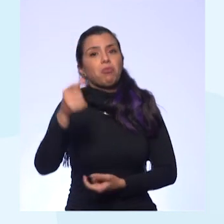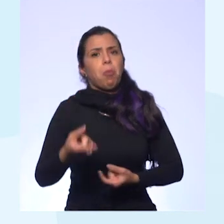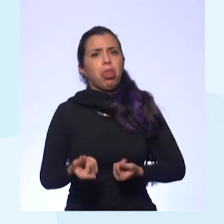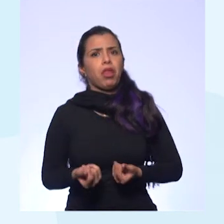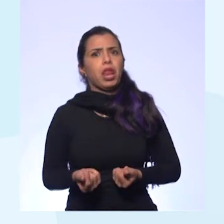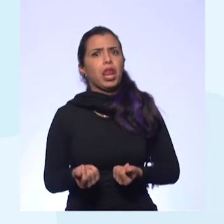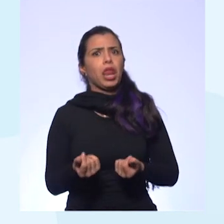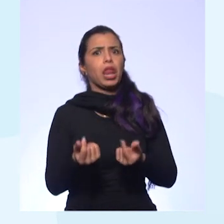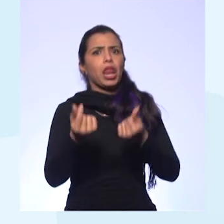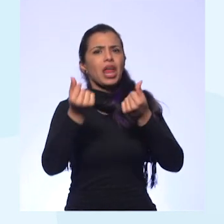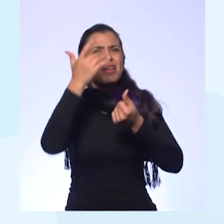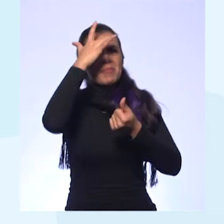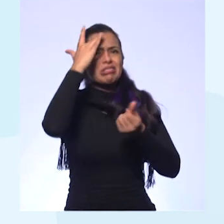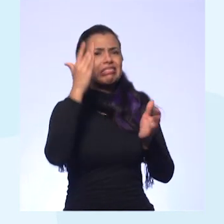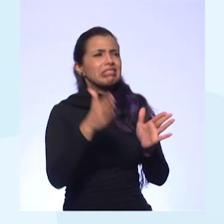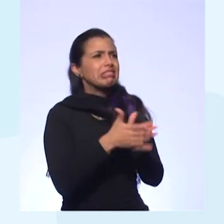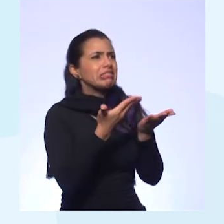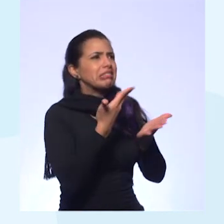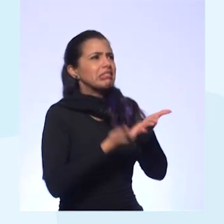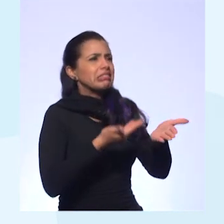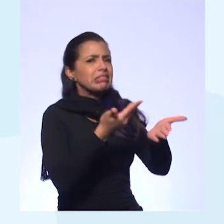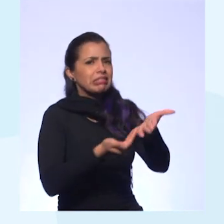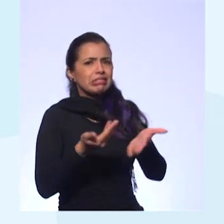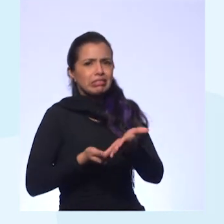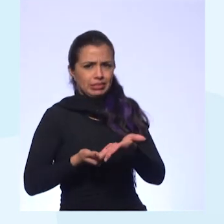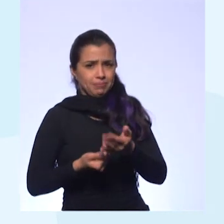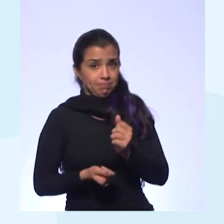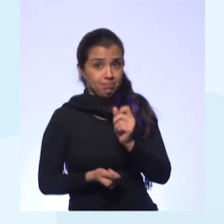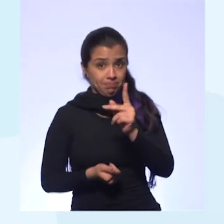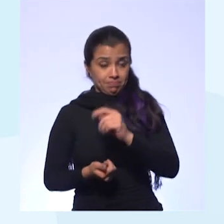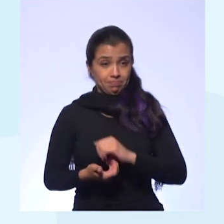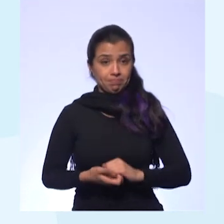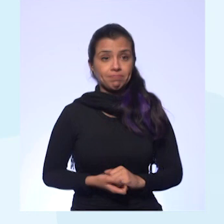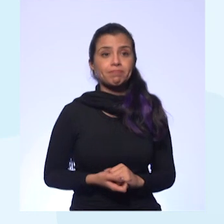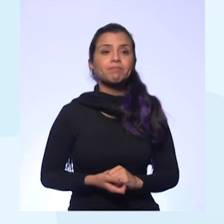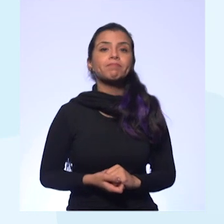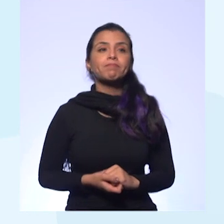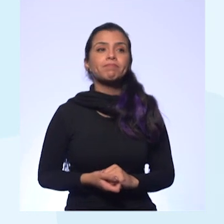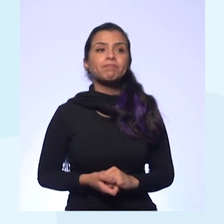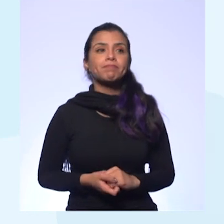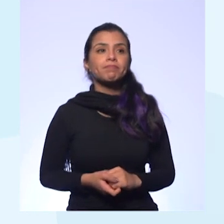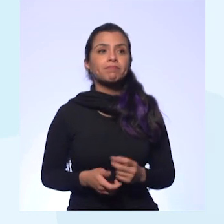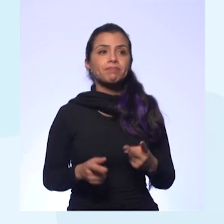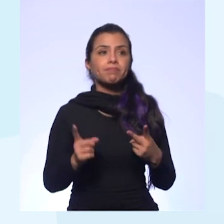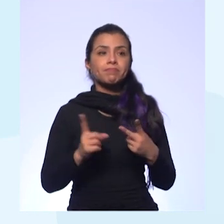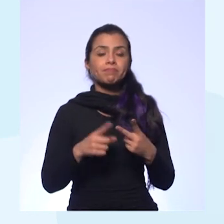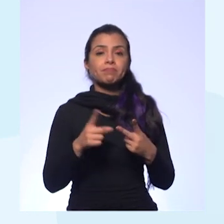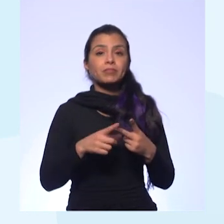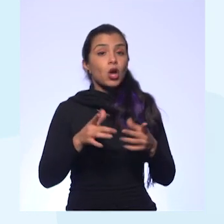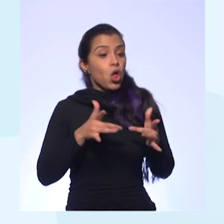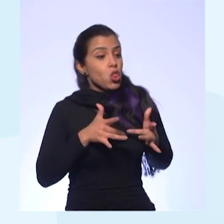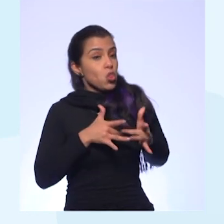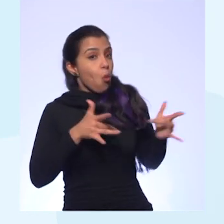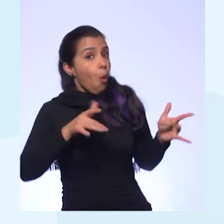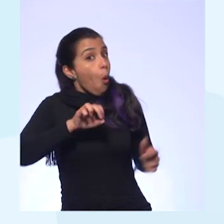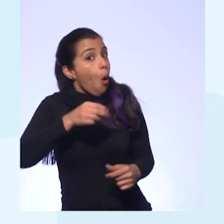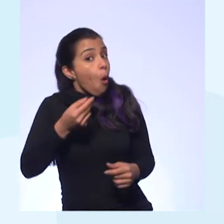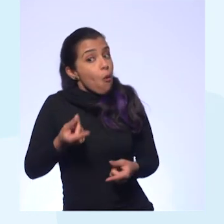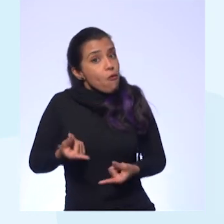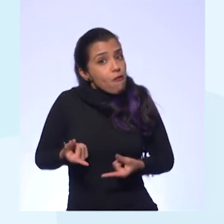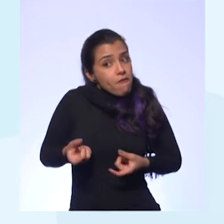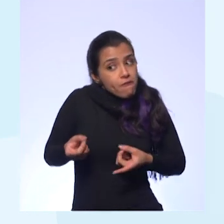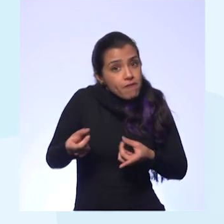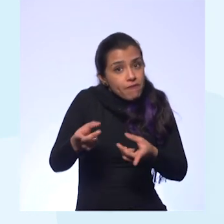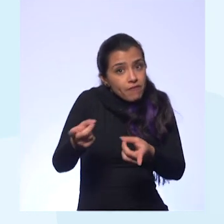as pessoas percam o acesso a esses itens, certo? Doou ou vendeu por um preço baixo terras